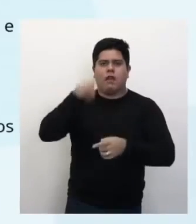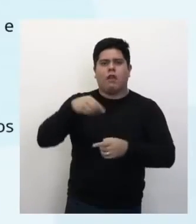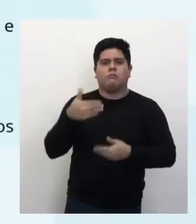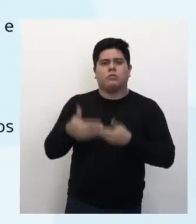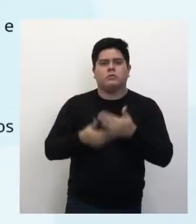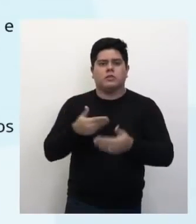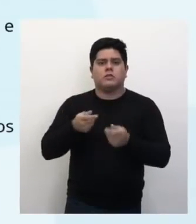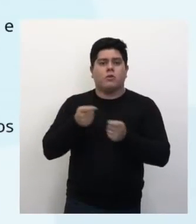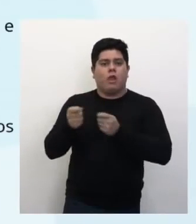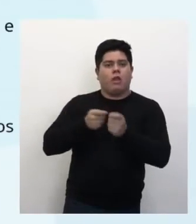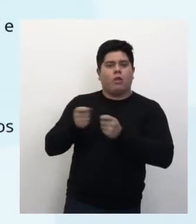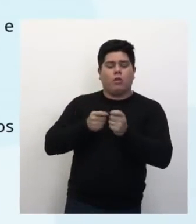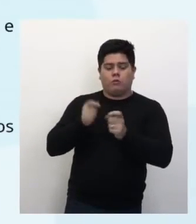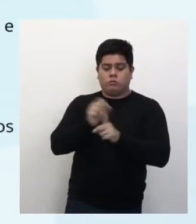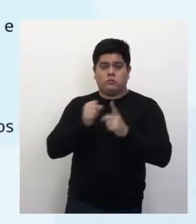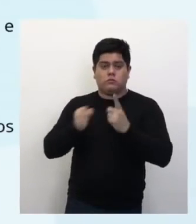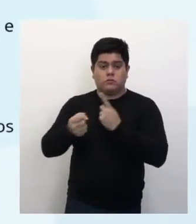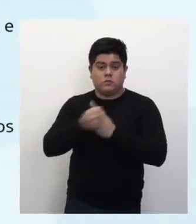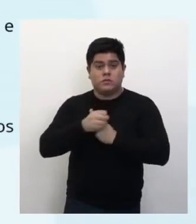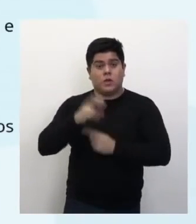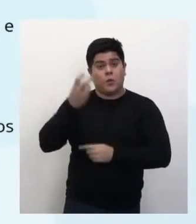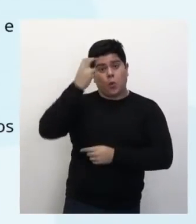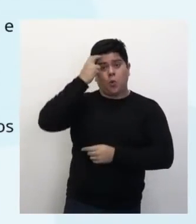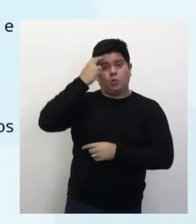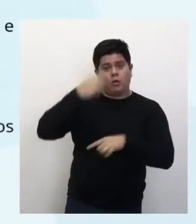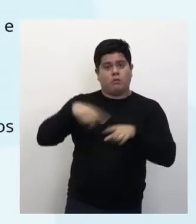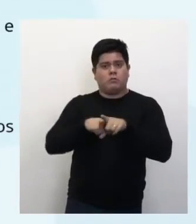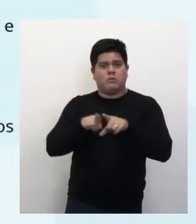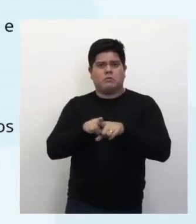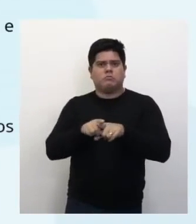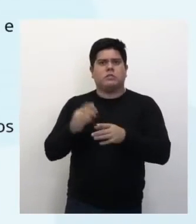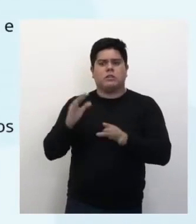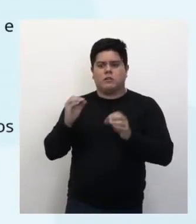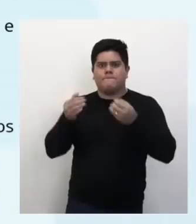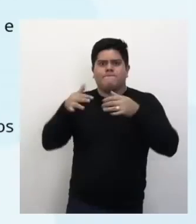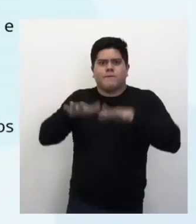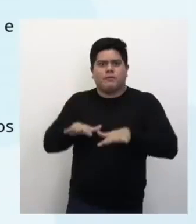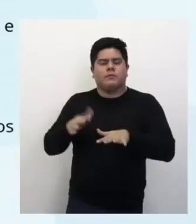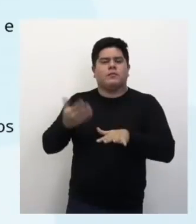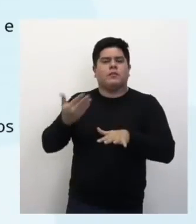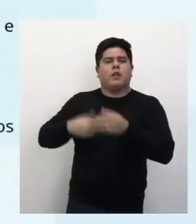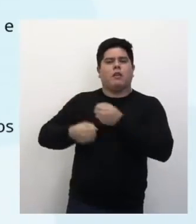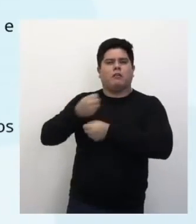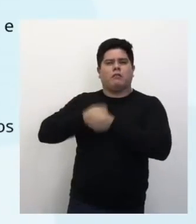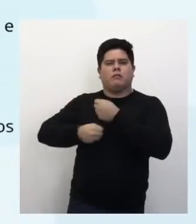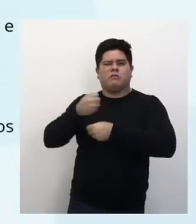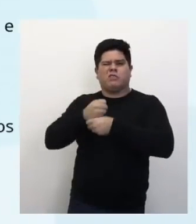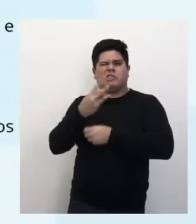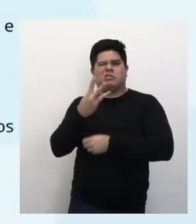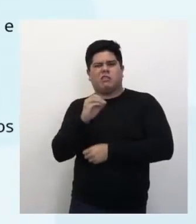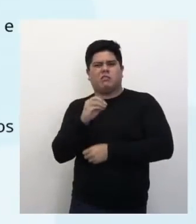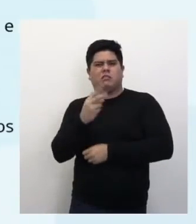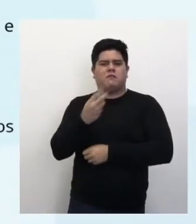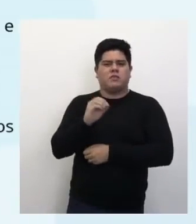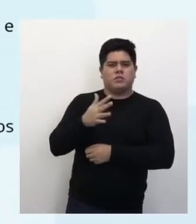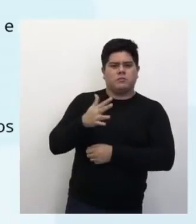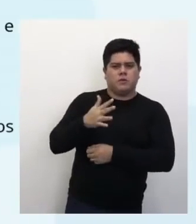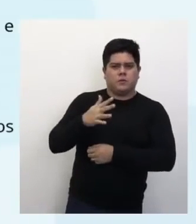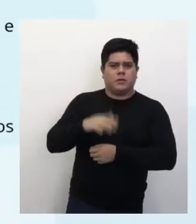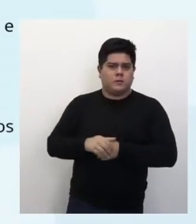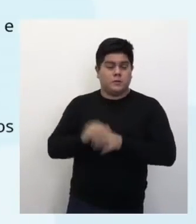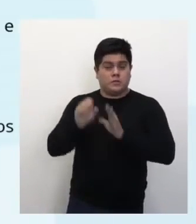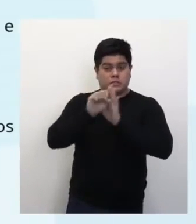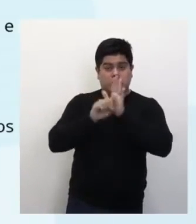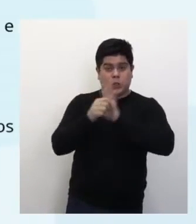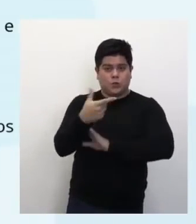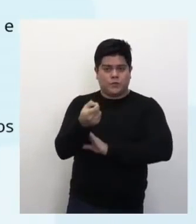e cultural que se estabeleceu nas 2 ou 3 últimas décadas do século XX, cujas principais características incluem